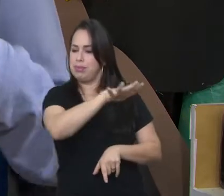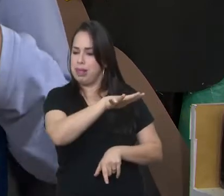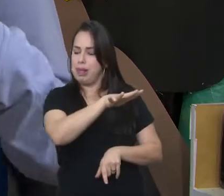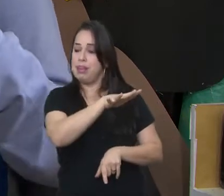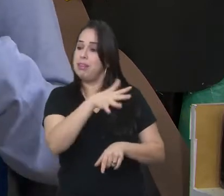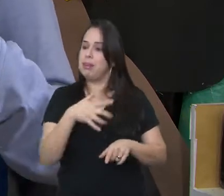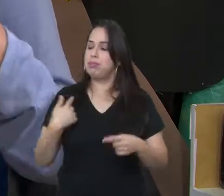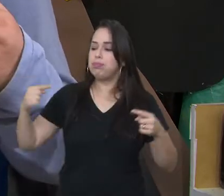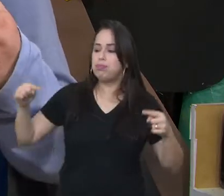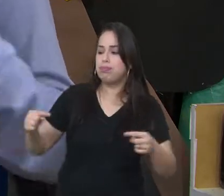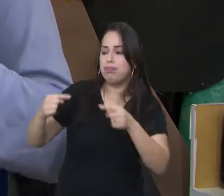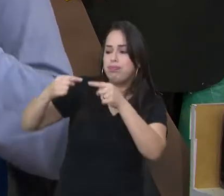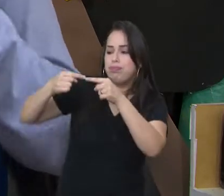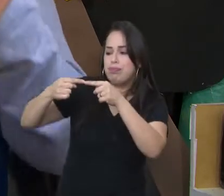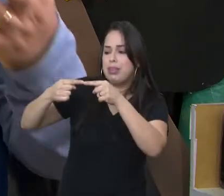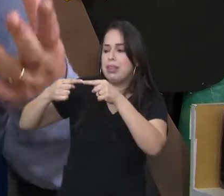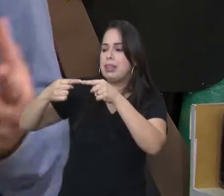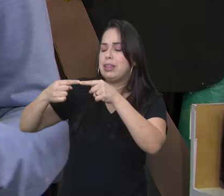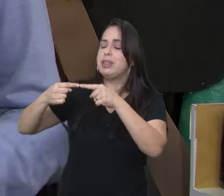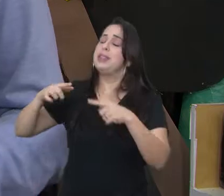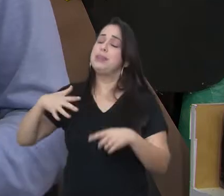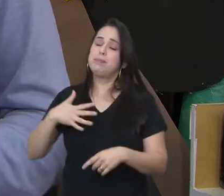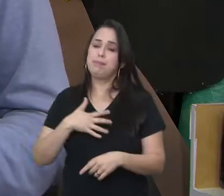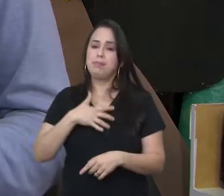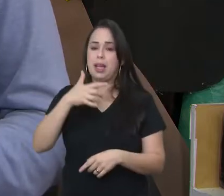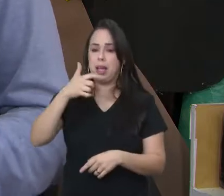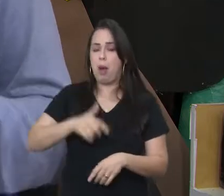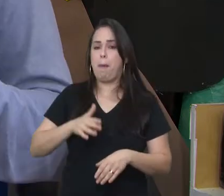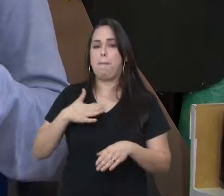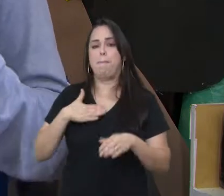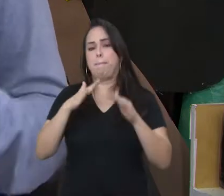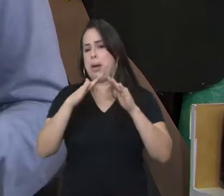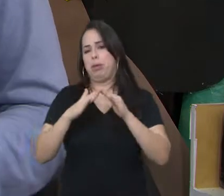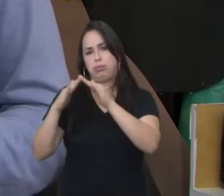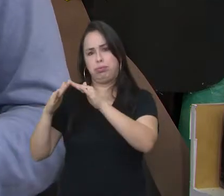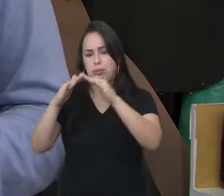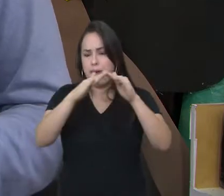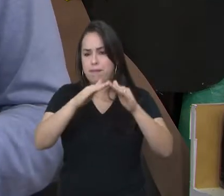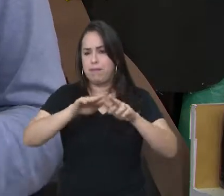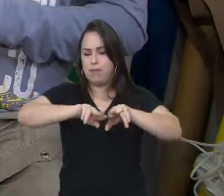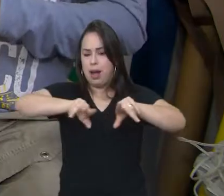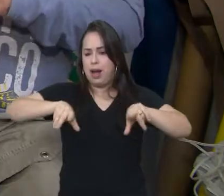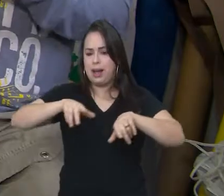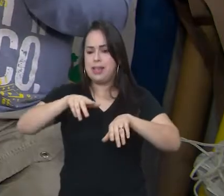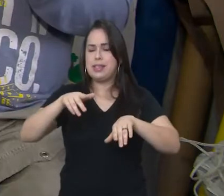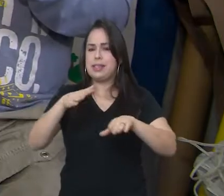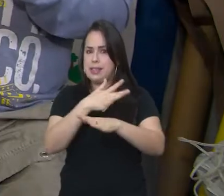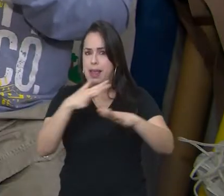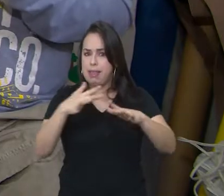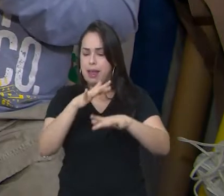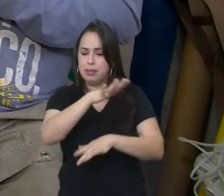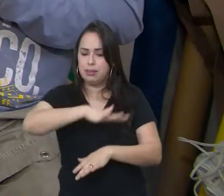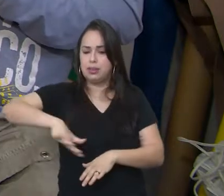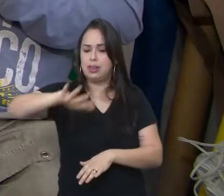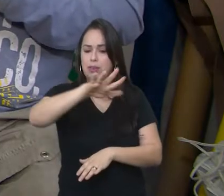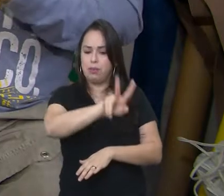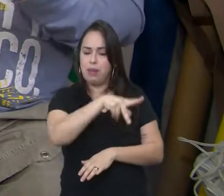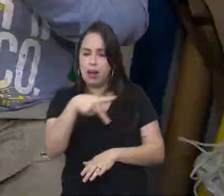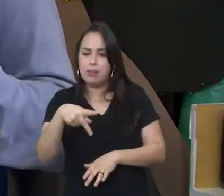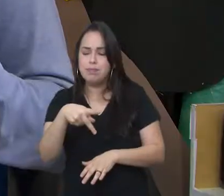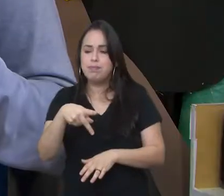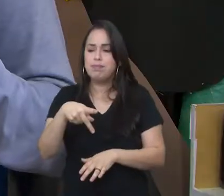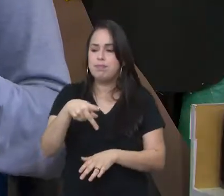traz muito isso. E eu convivendo muito, e morei em várias cidades aqui do Vale, e aí a gente acaba trazendo